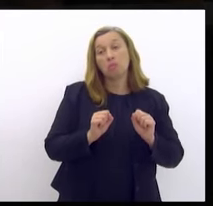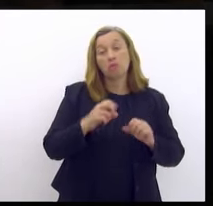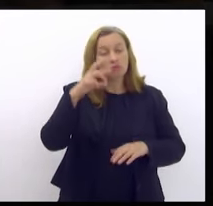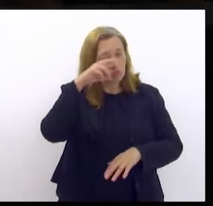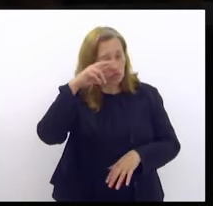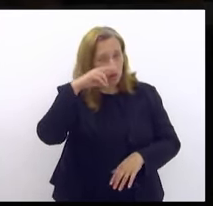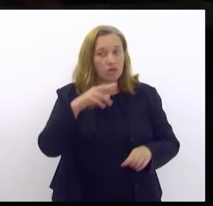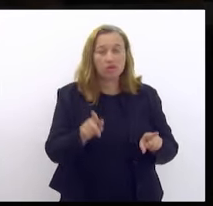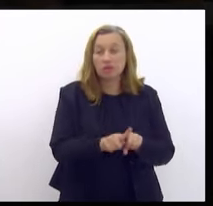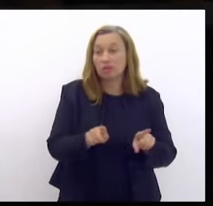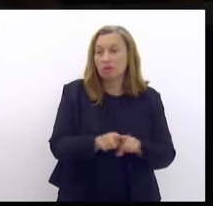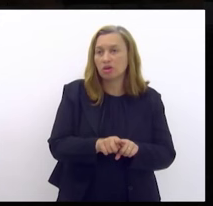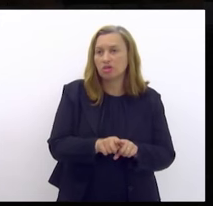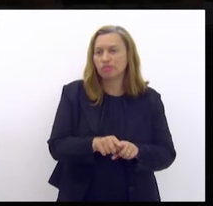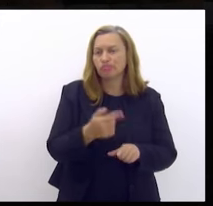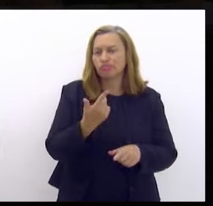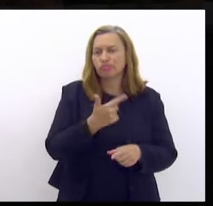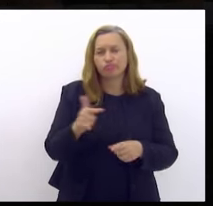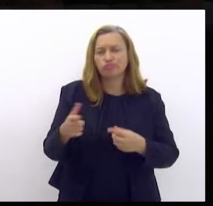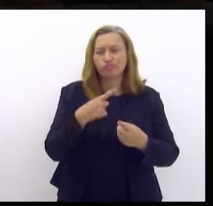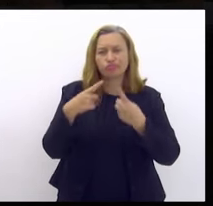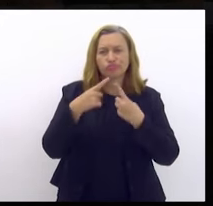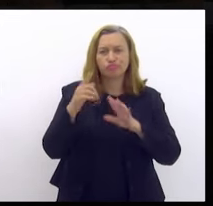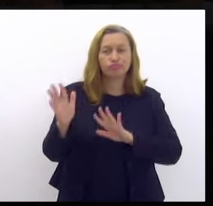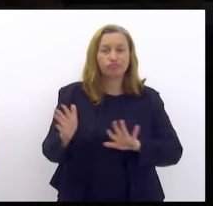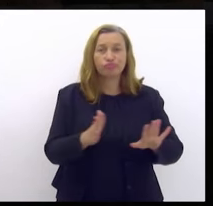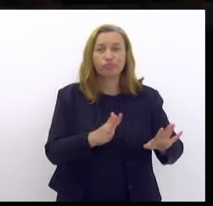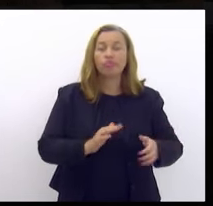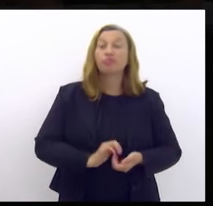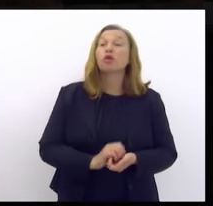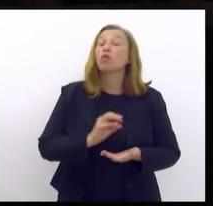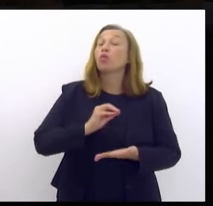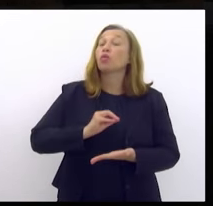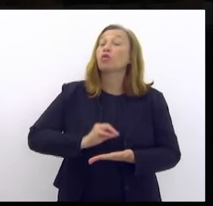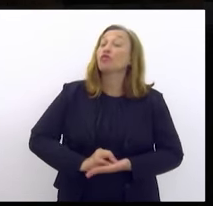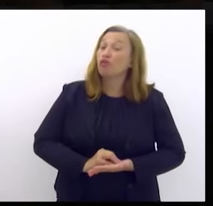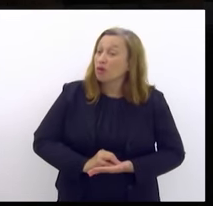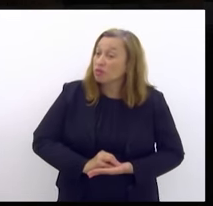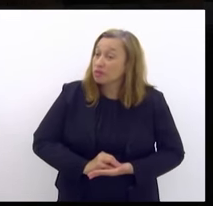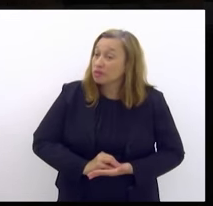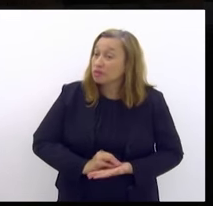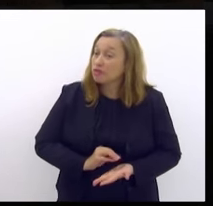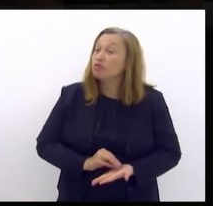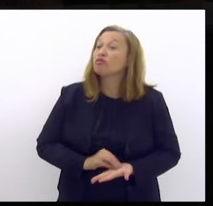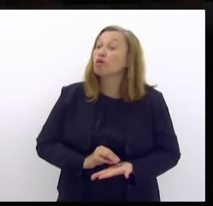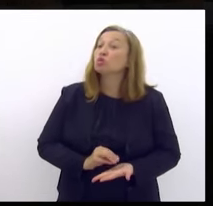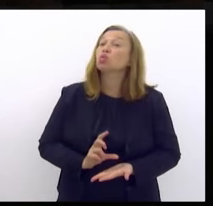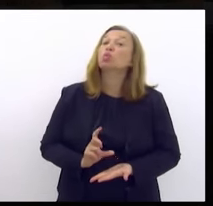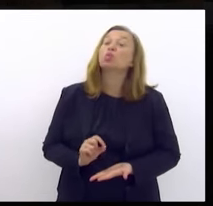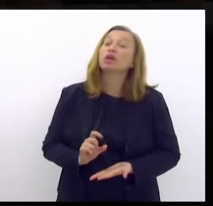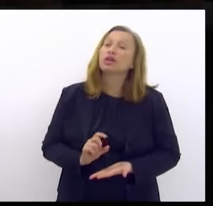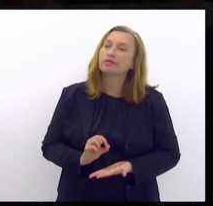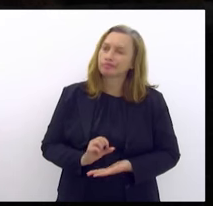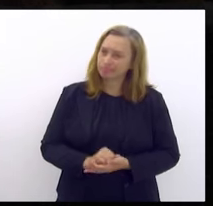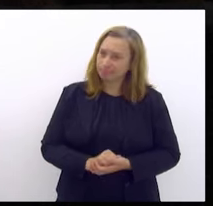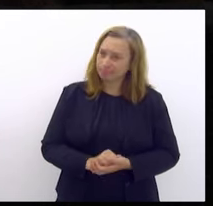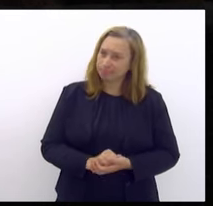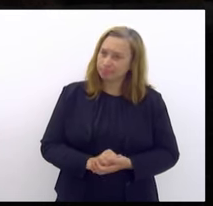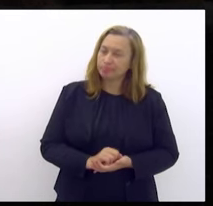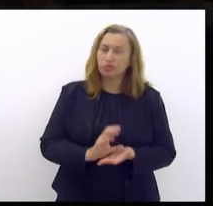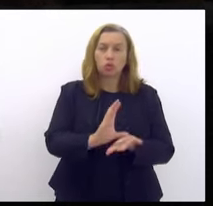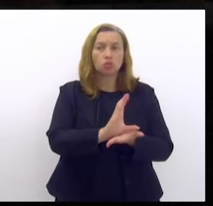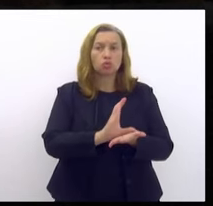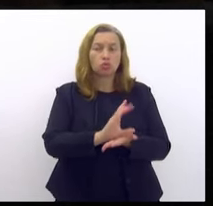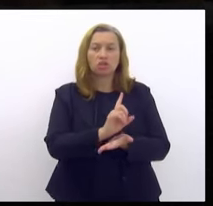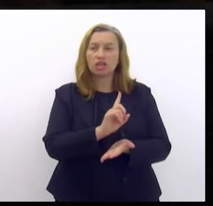vistoria. Isto é indiscutível. O que falta é os conselhos e não